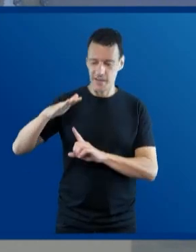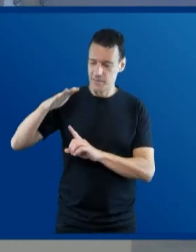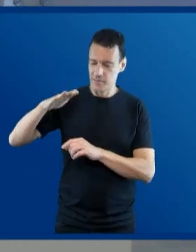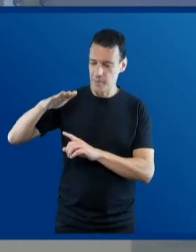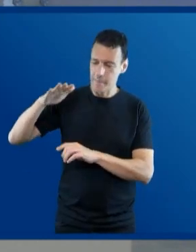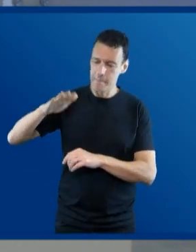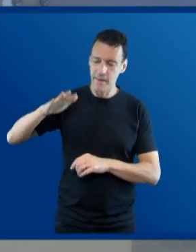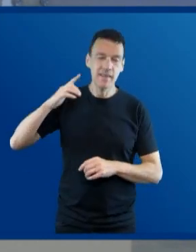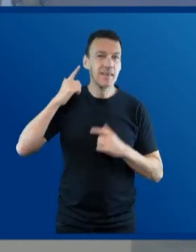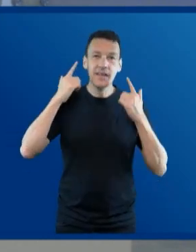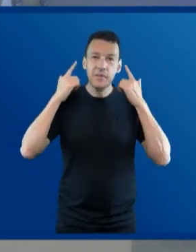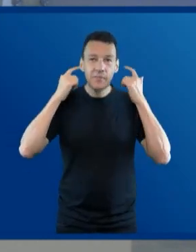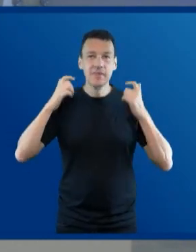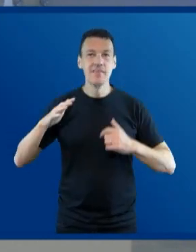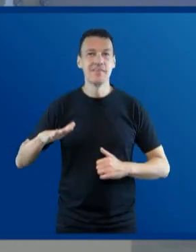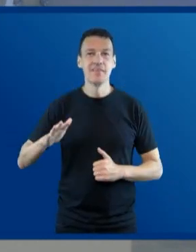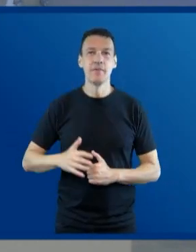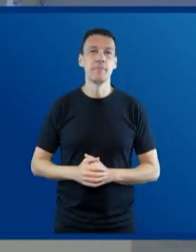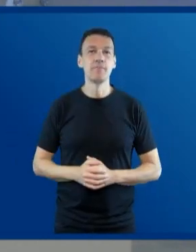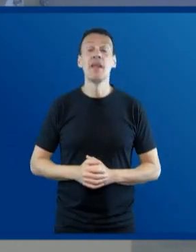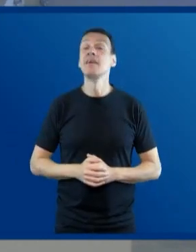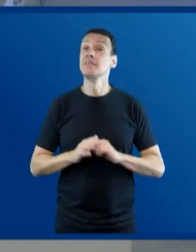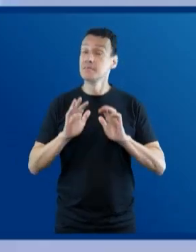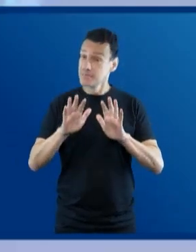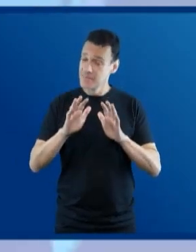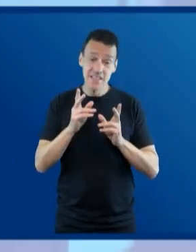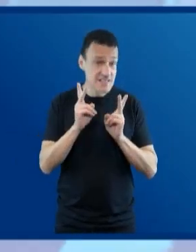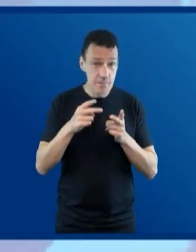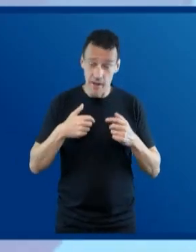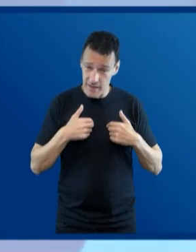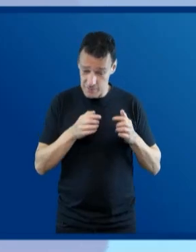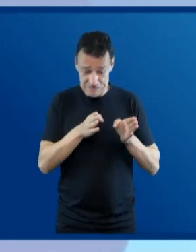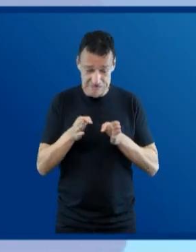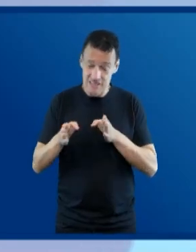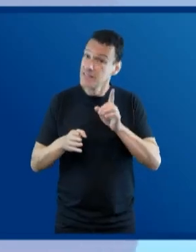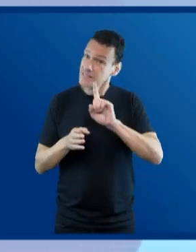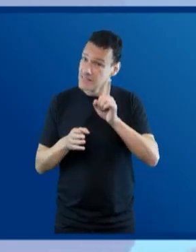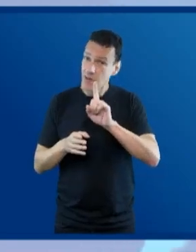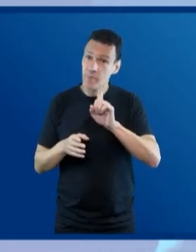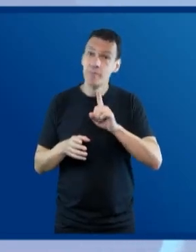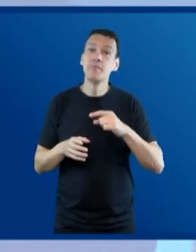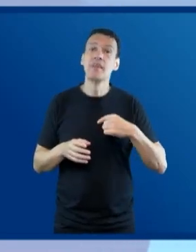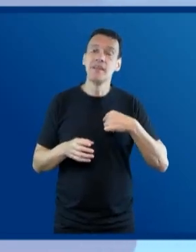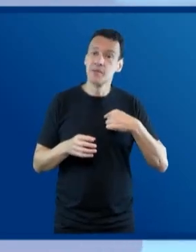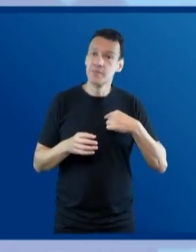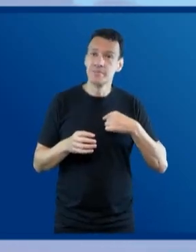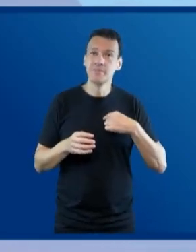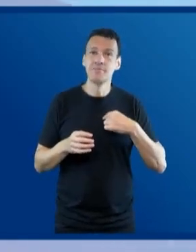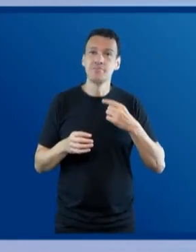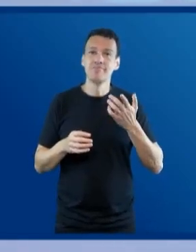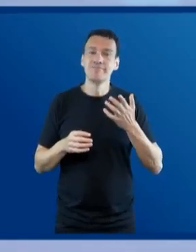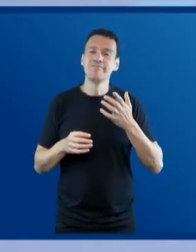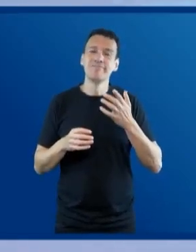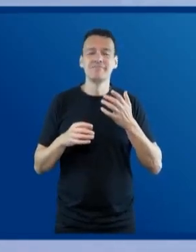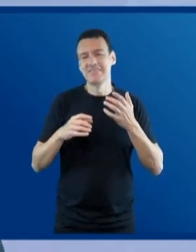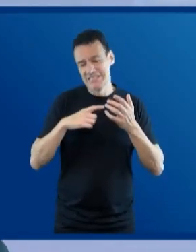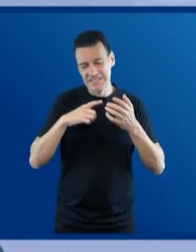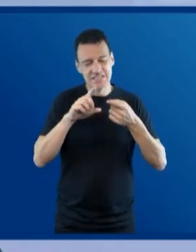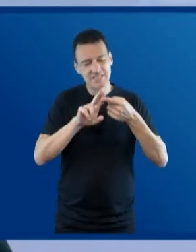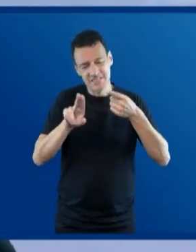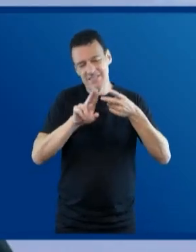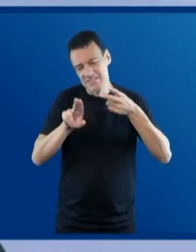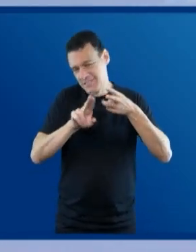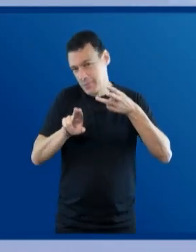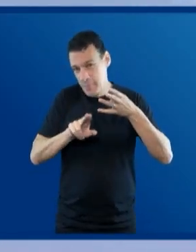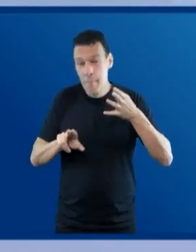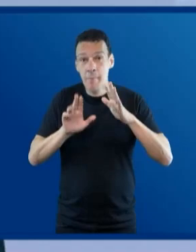o protocolo, eu faço uma bagunça nesse toque da campainha. Tinha poucos nomes, mas eu vou querer fazer um toque da campainha bem especial, porque